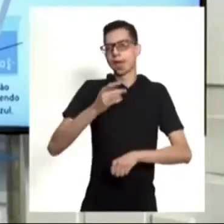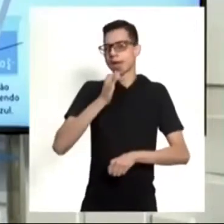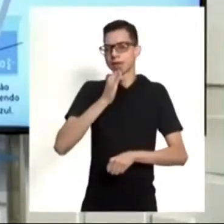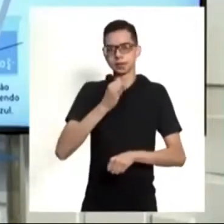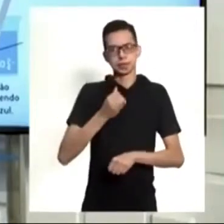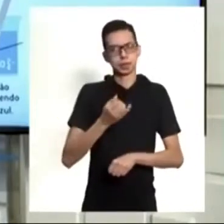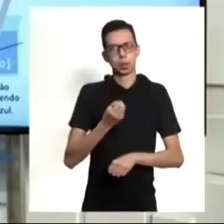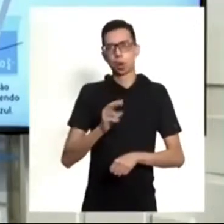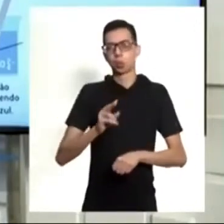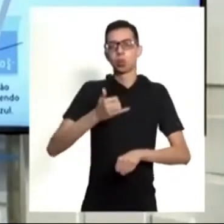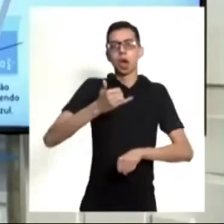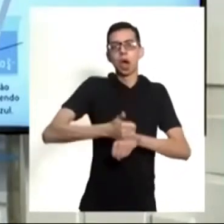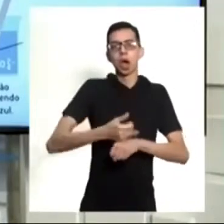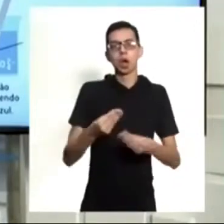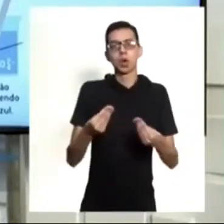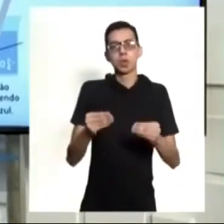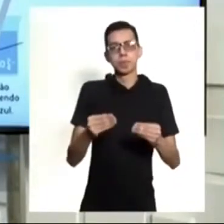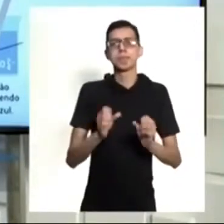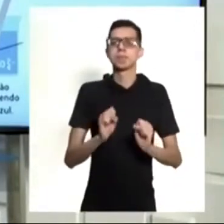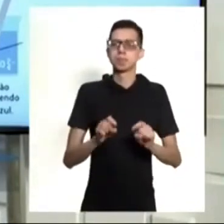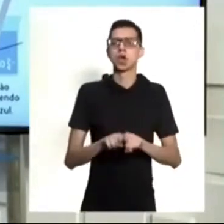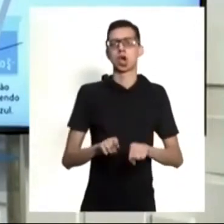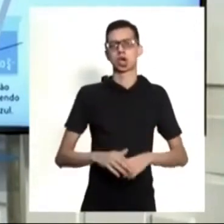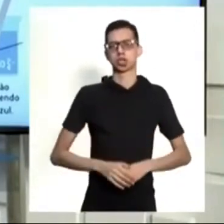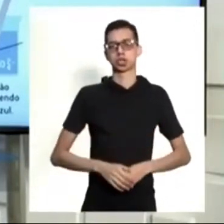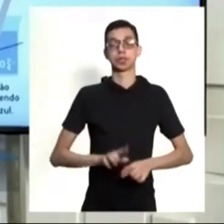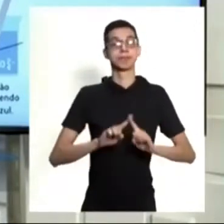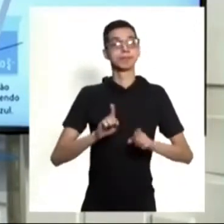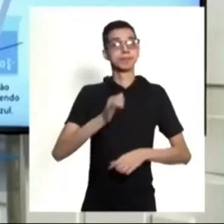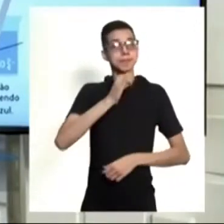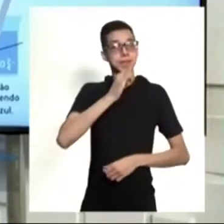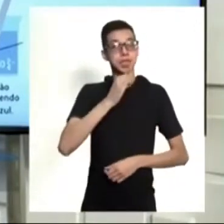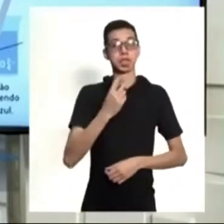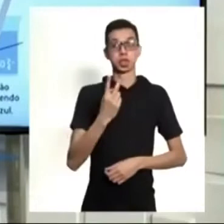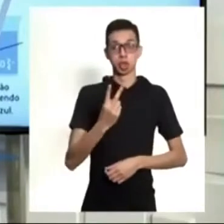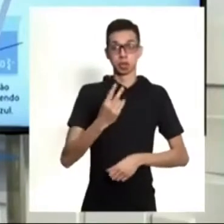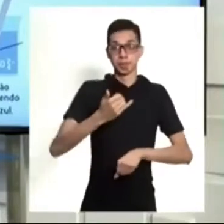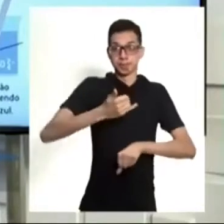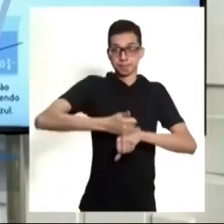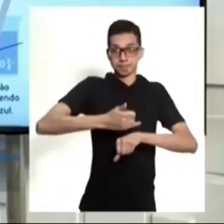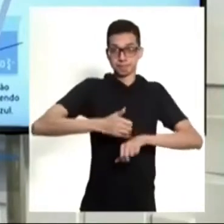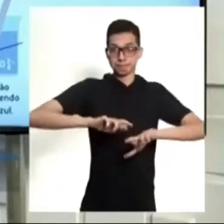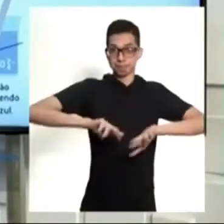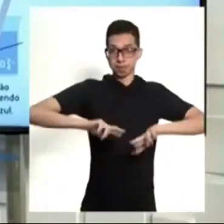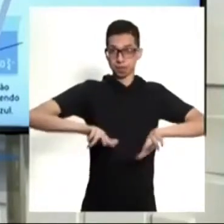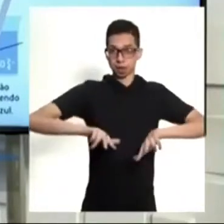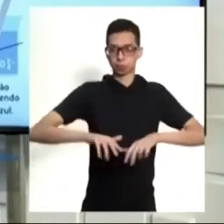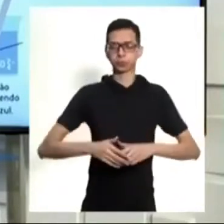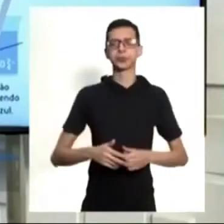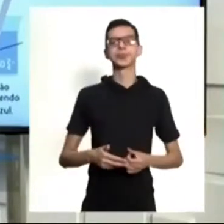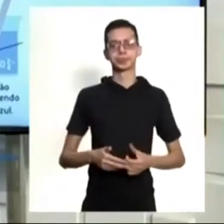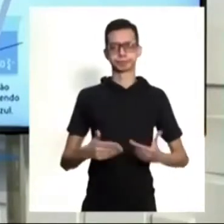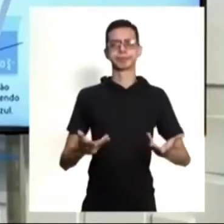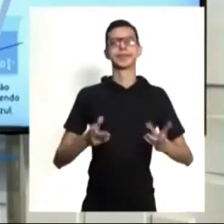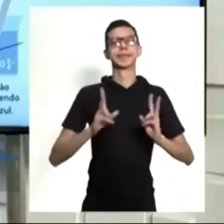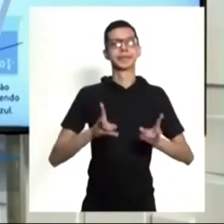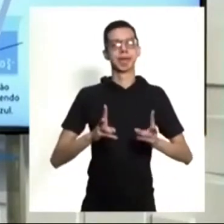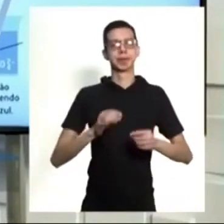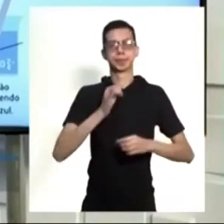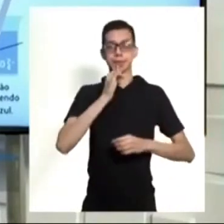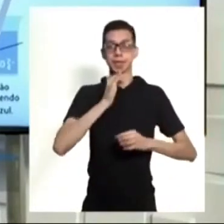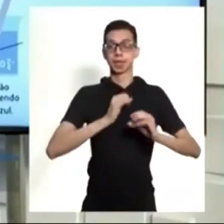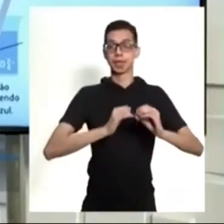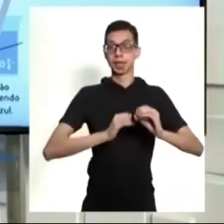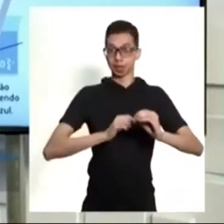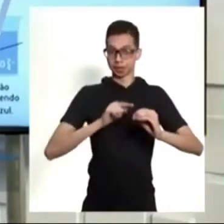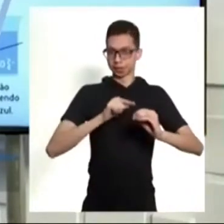é, a hora que eu coloco dois metais diferentes, tá? Sempre um vai perder elétrons para o outro. Esse é o grande lance. Você